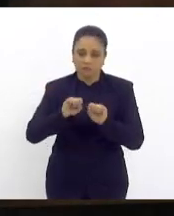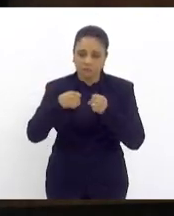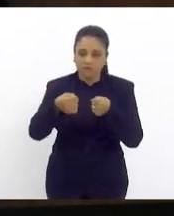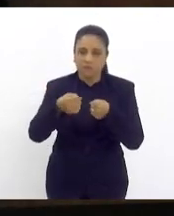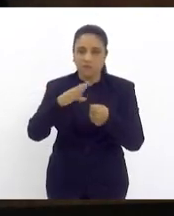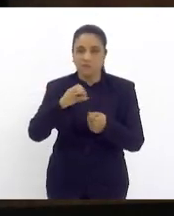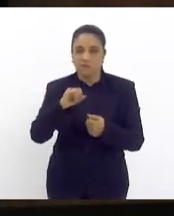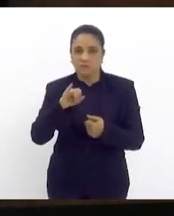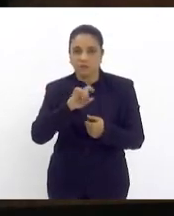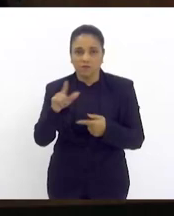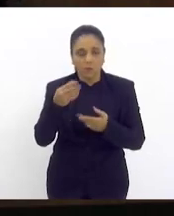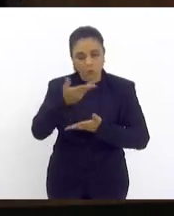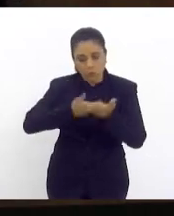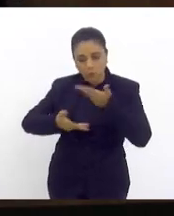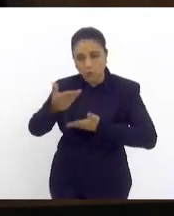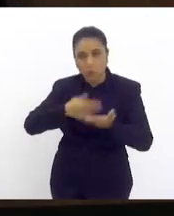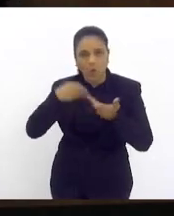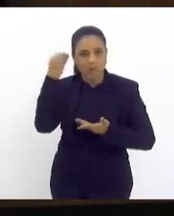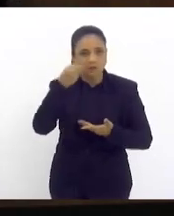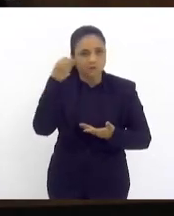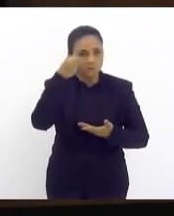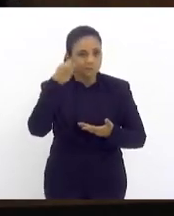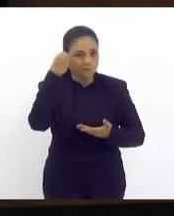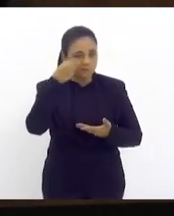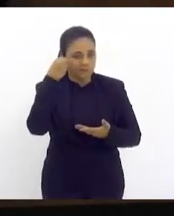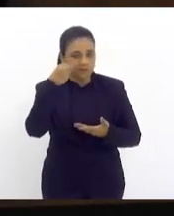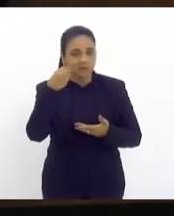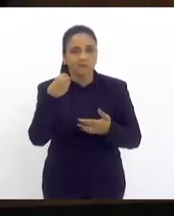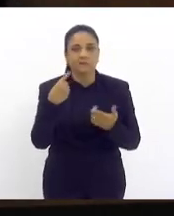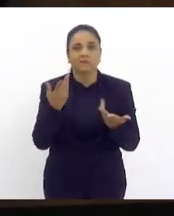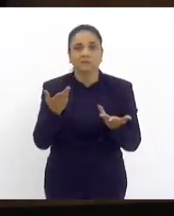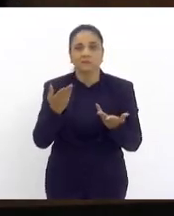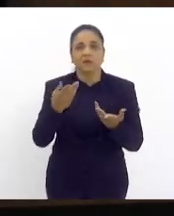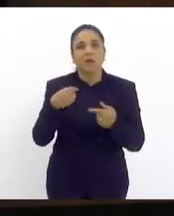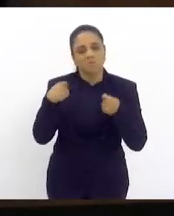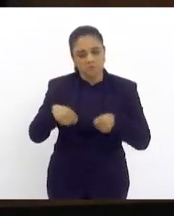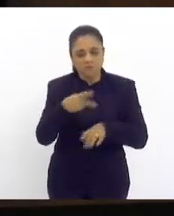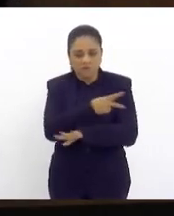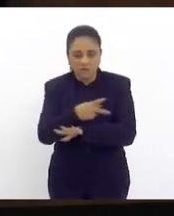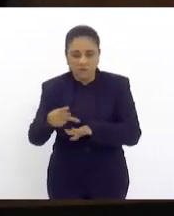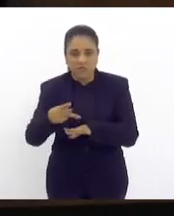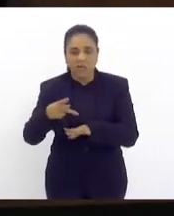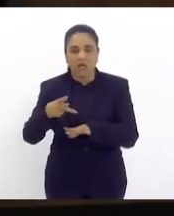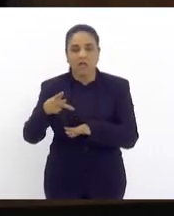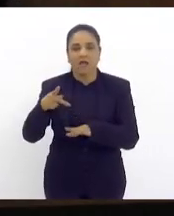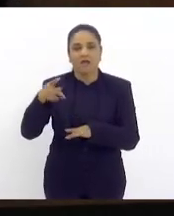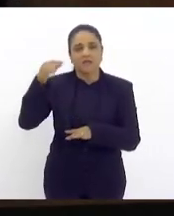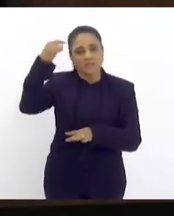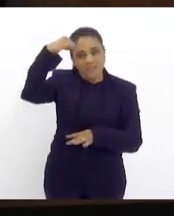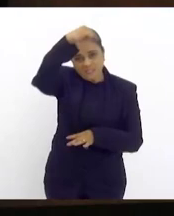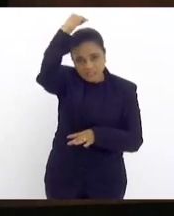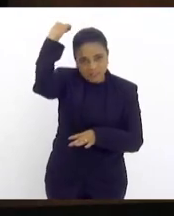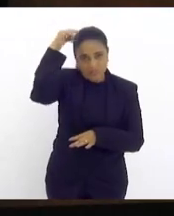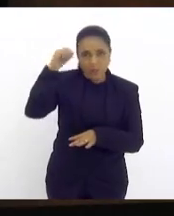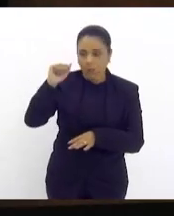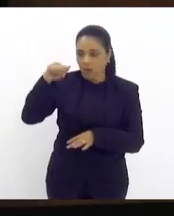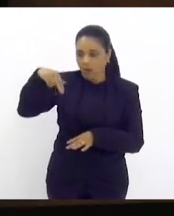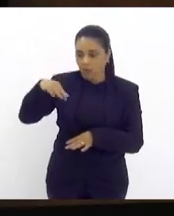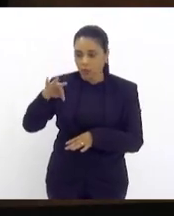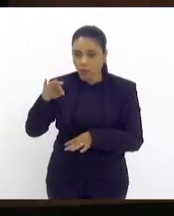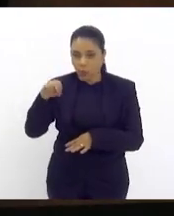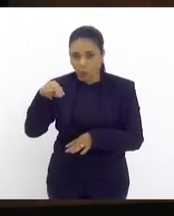qual nós estamos trocando experiências não é não precisa visitar Santo Antônio de Pádua comer lá um bagre